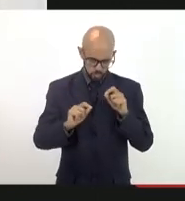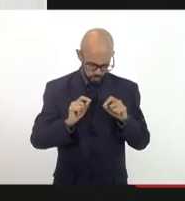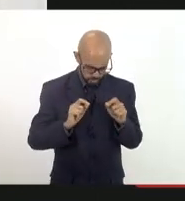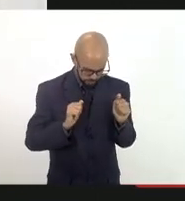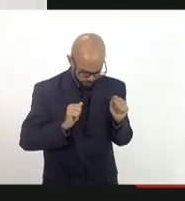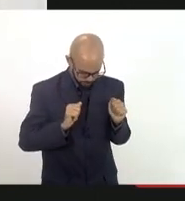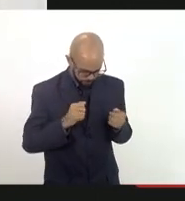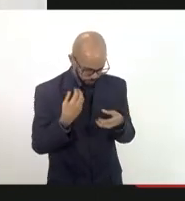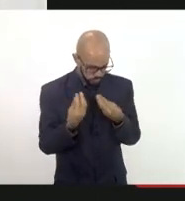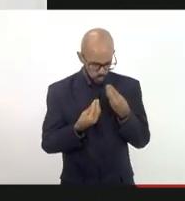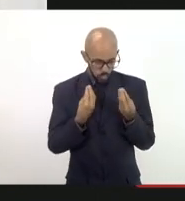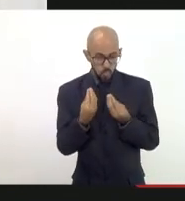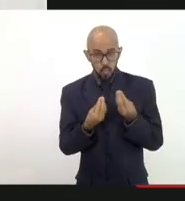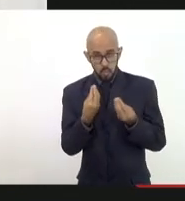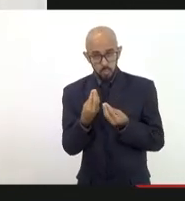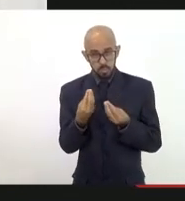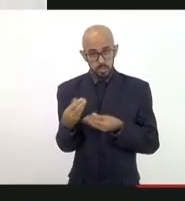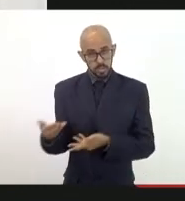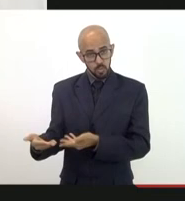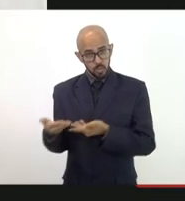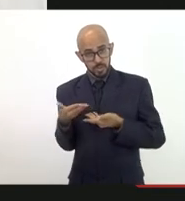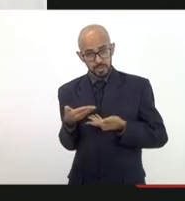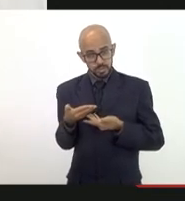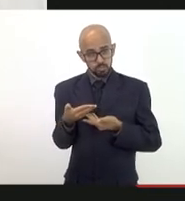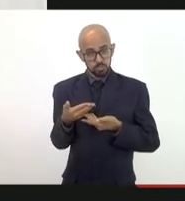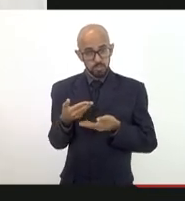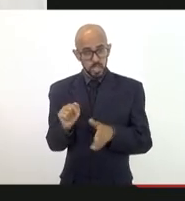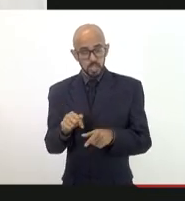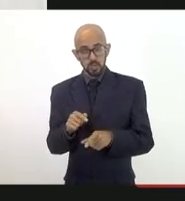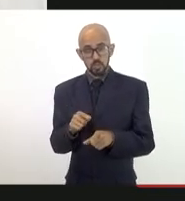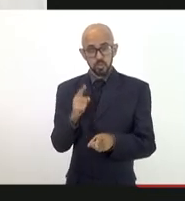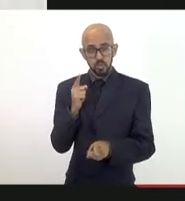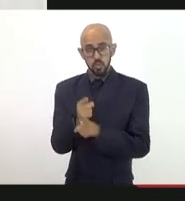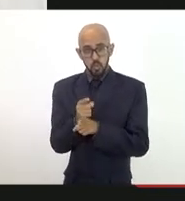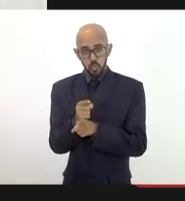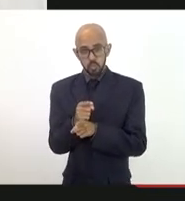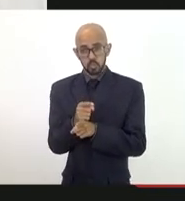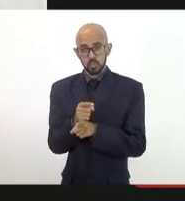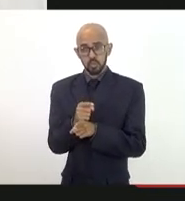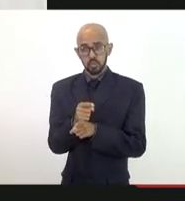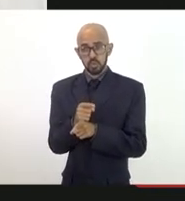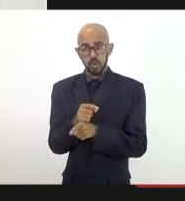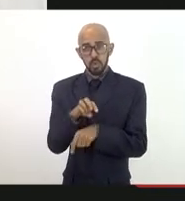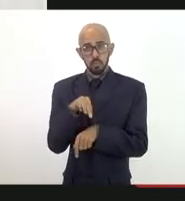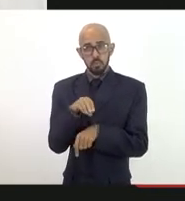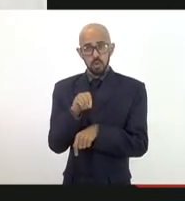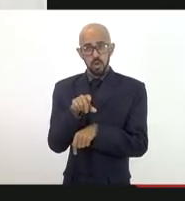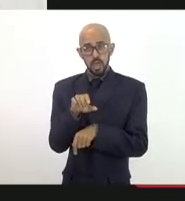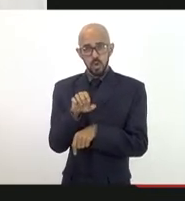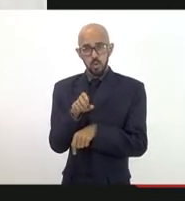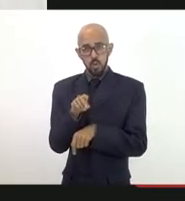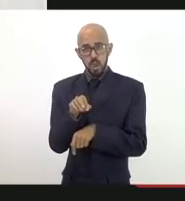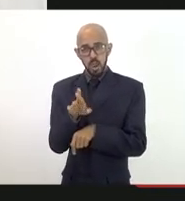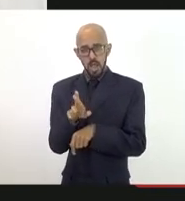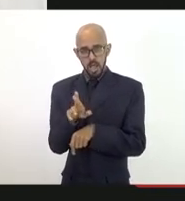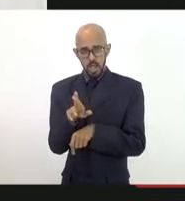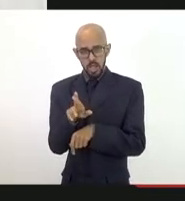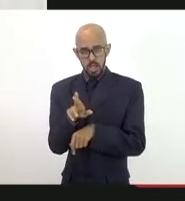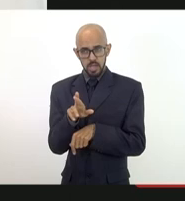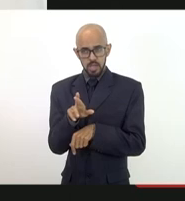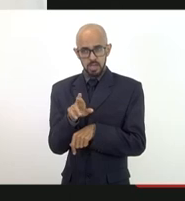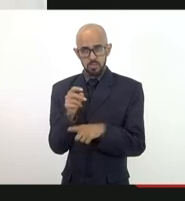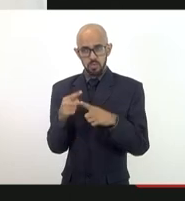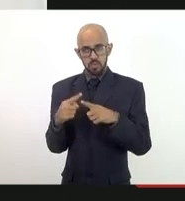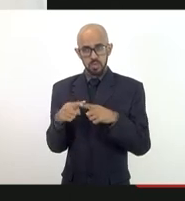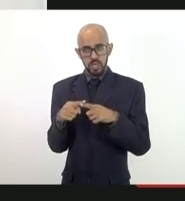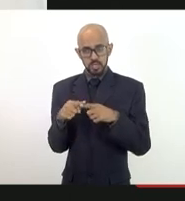a questão do atendimento, né, o diagnóstico, na verdade, o diagnóstico molecular que é acessível pela rede SUS. Porque esse manejo clínico nos